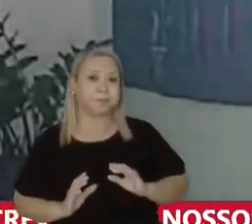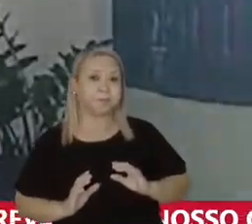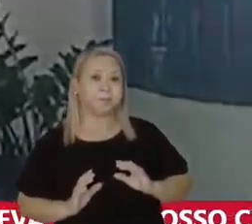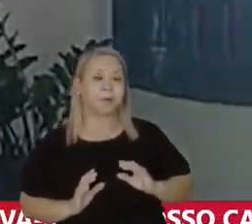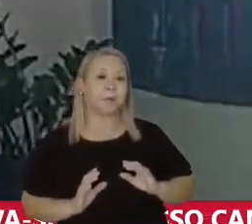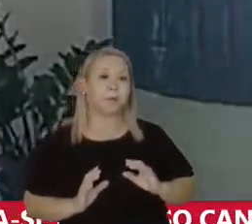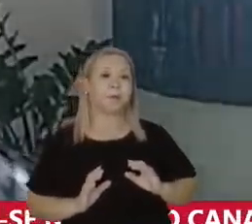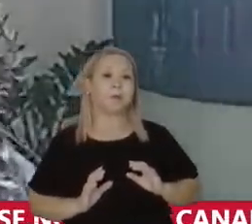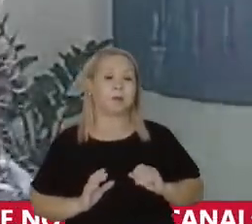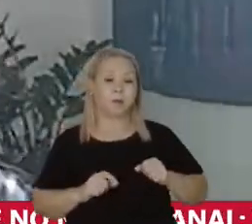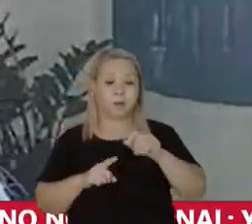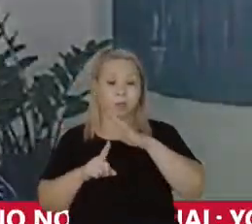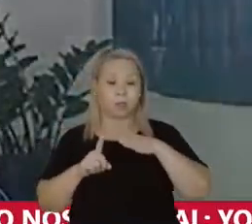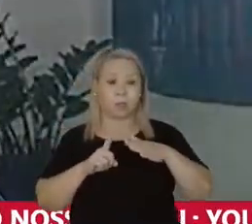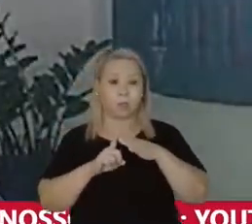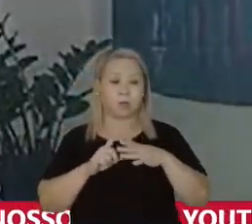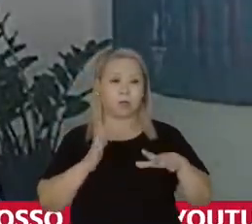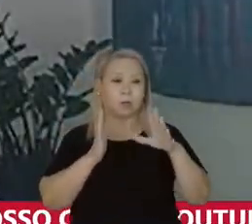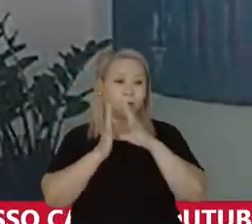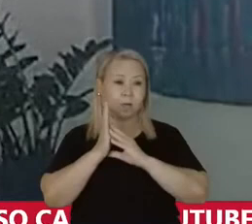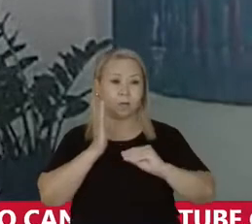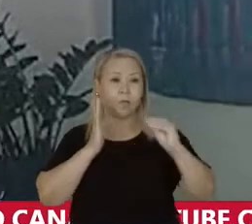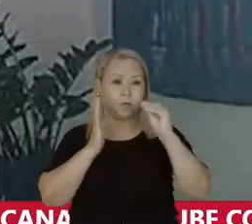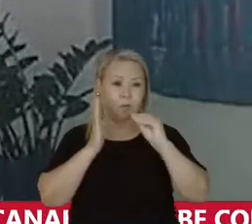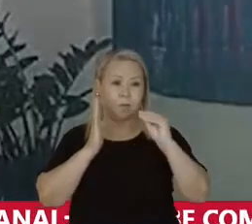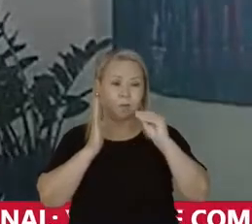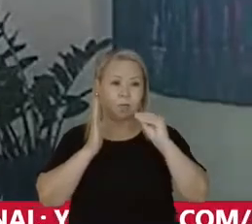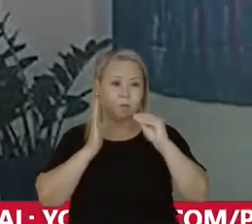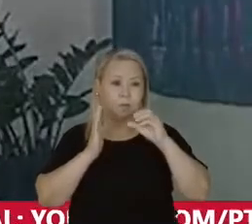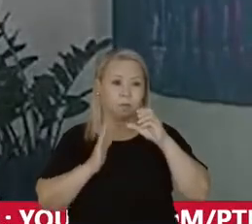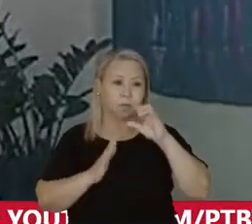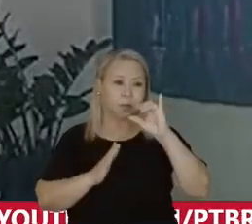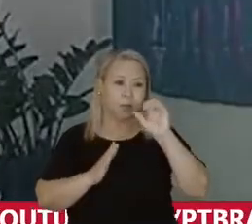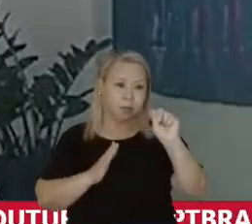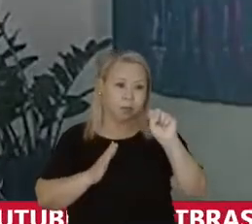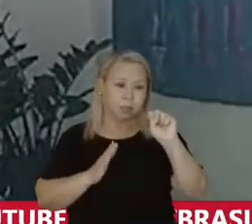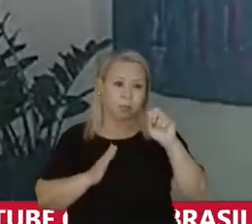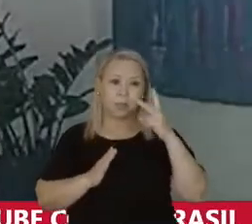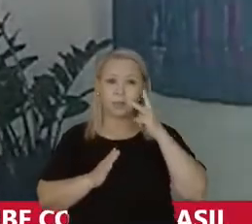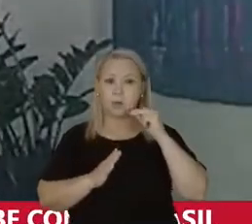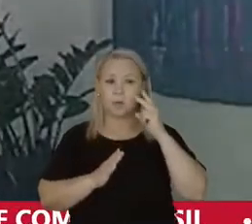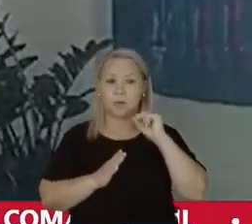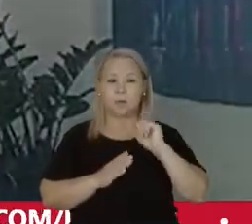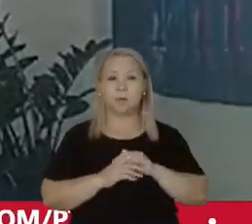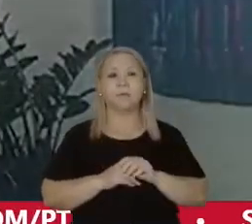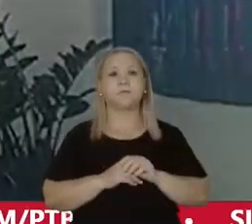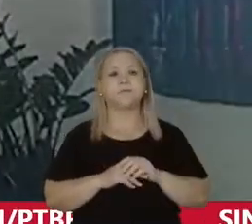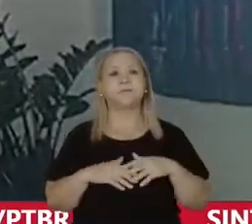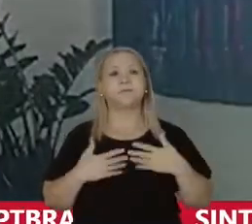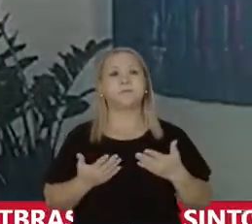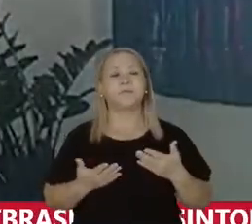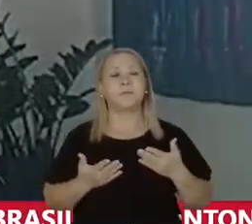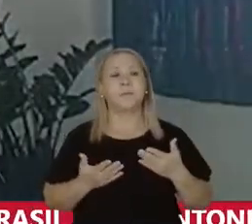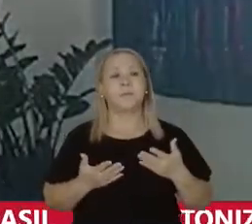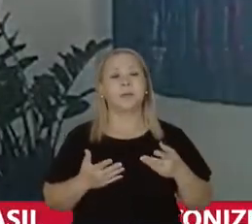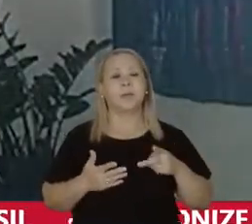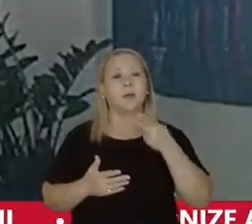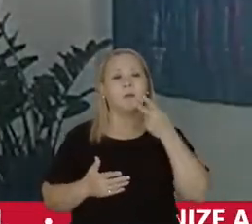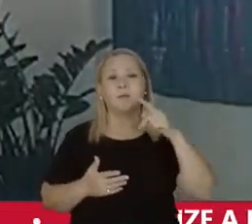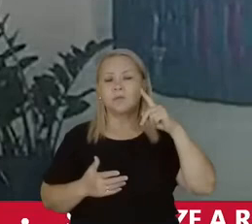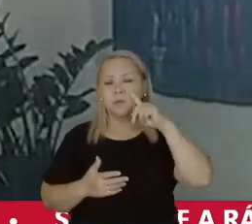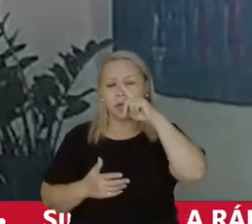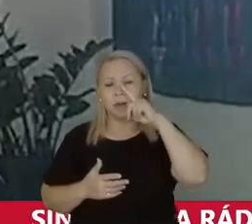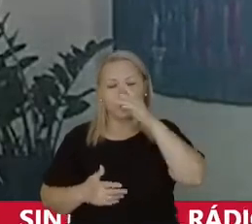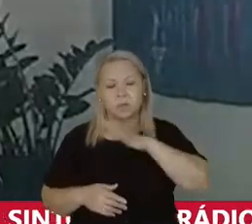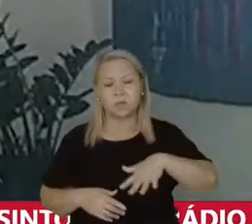que essa sociedade está pregando, de um comportamento padrão cis normativo e heteronormativo, elas colocam em risco